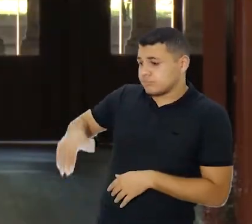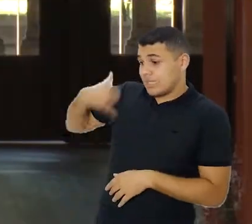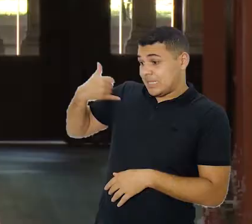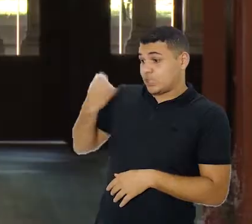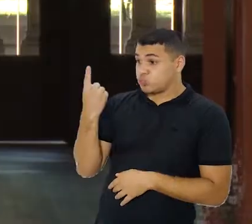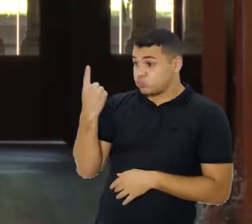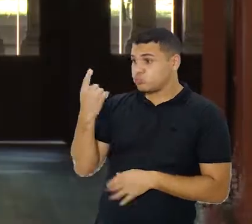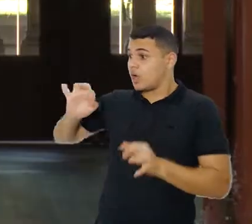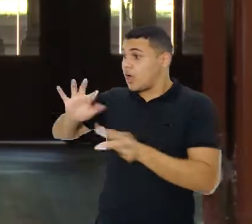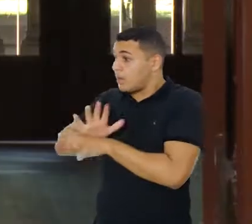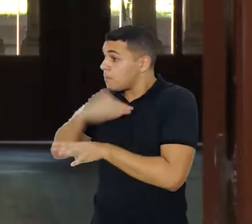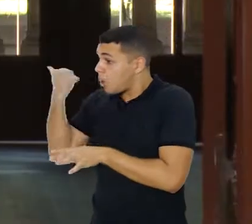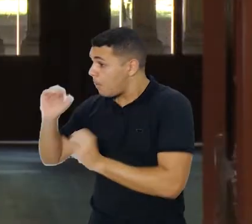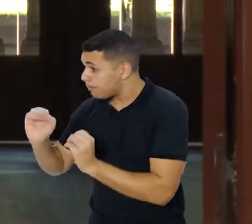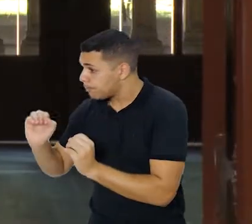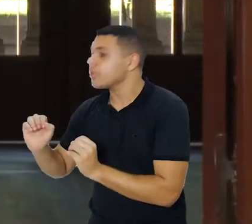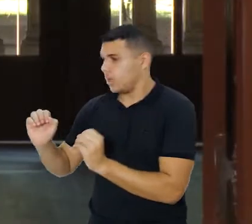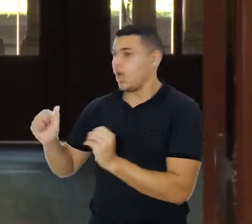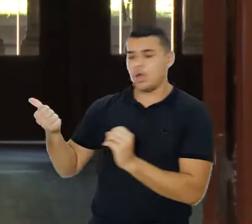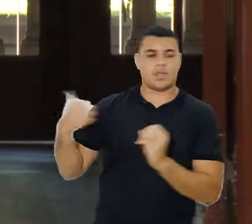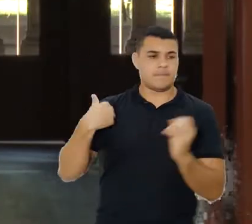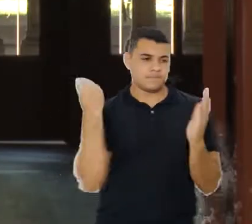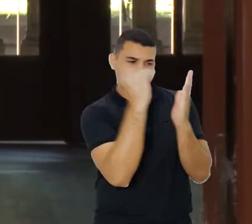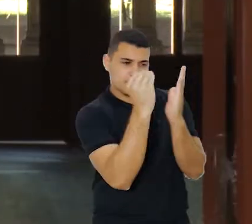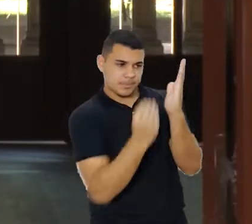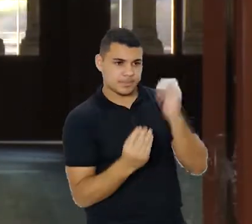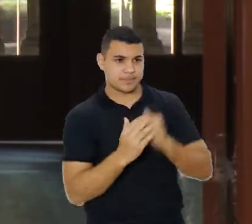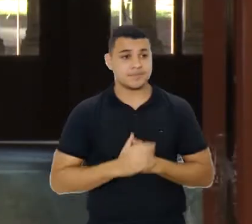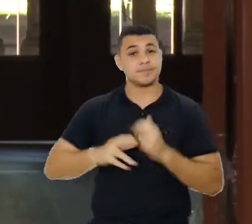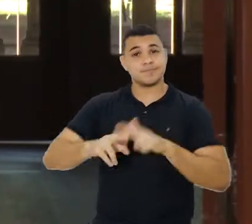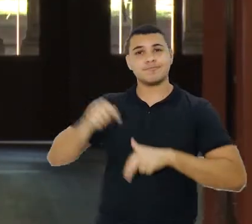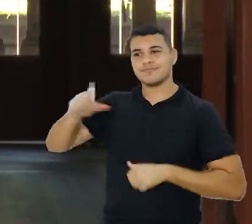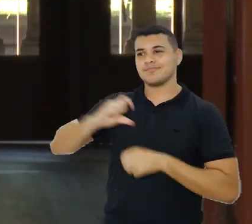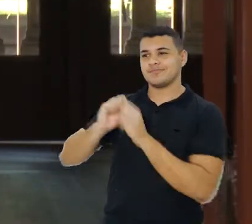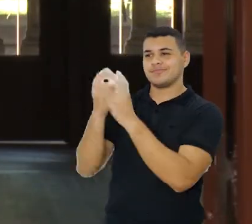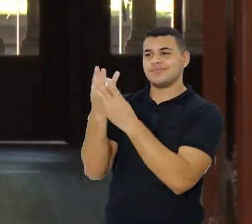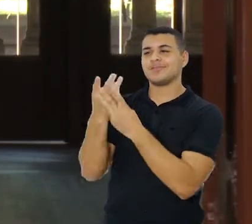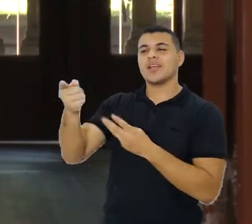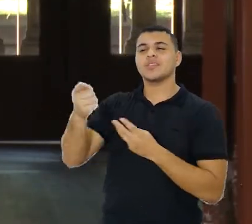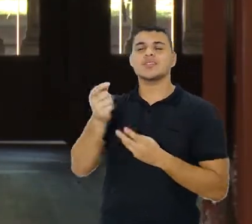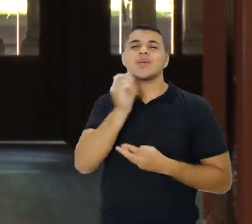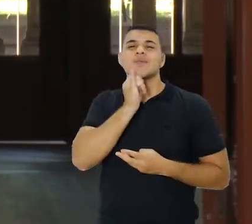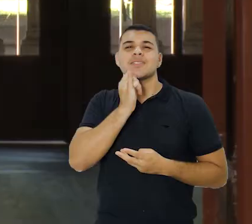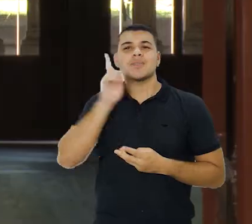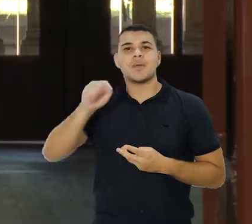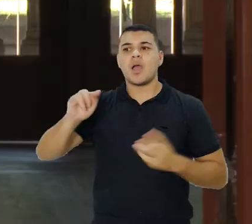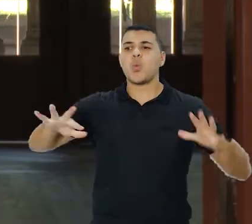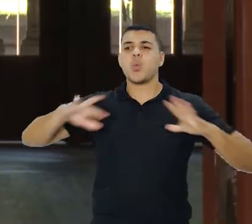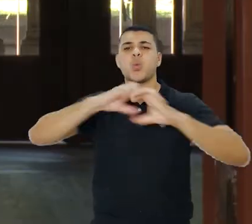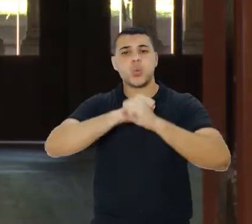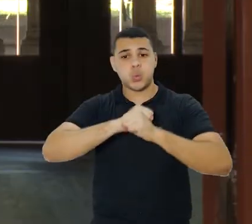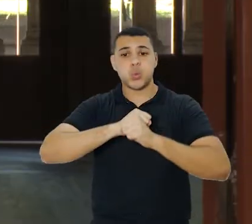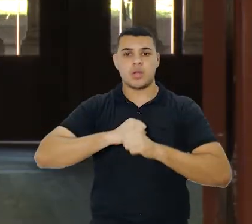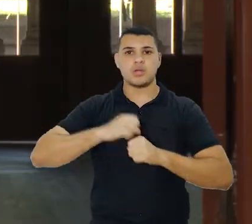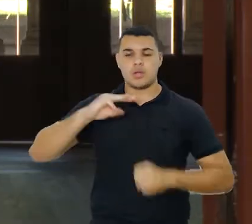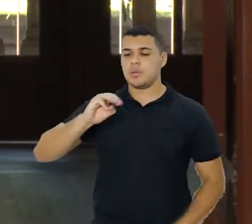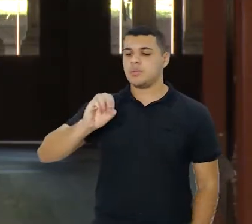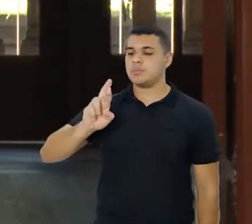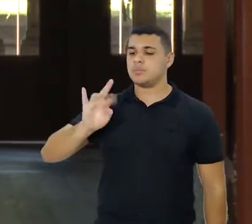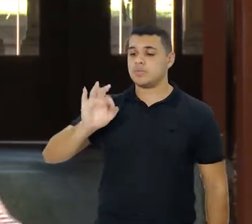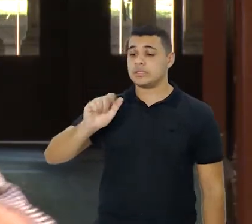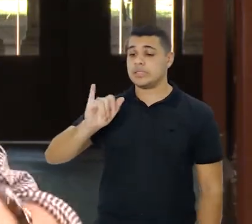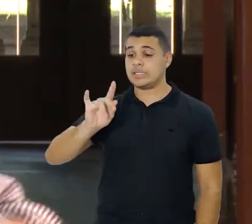idade. Tá? Nós temos nesse slide a apresentação das estimativas da mortalidade infantil